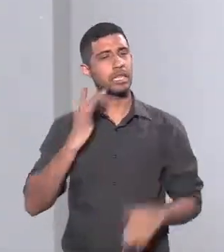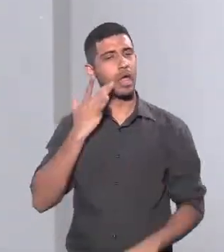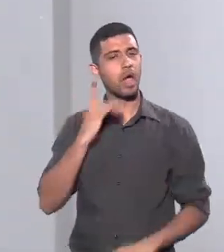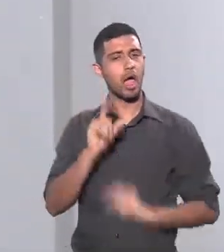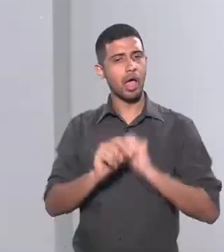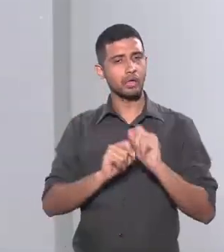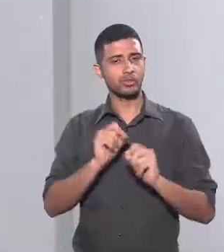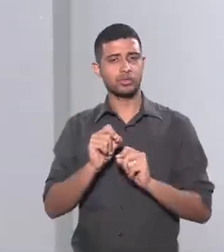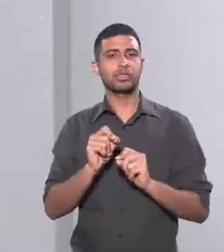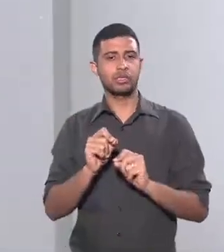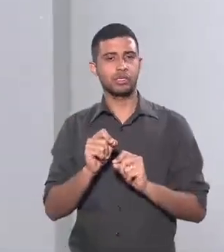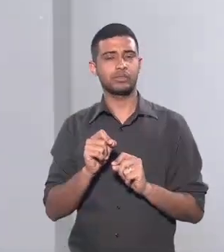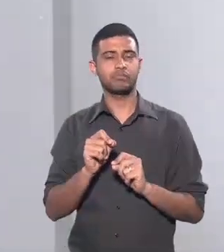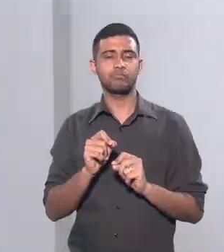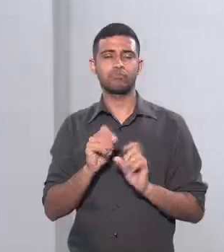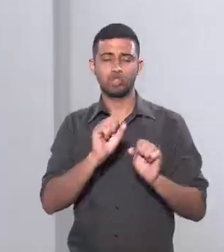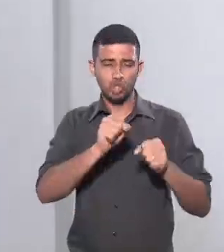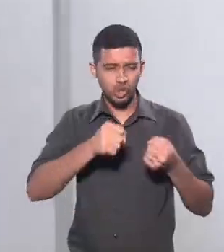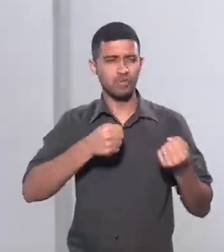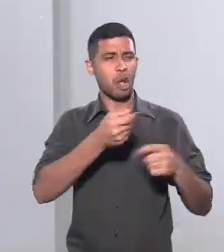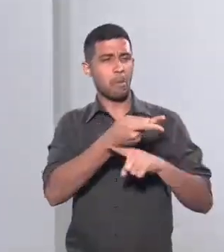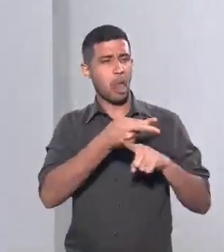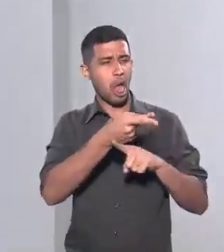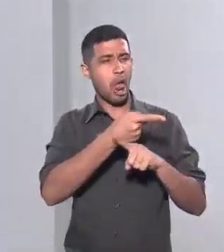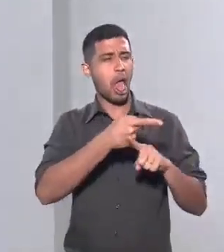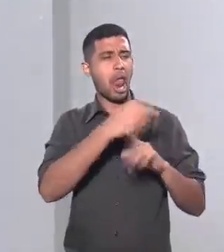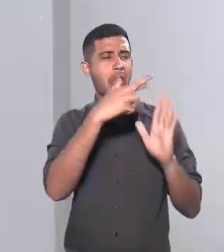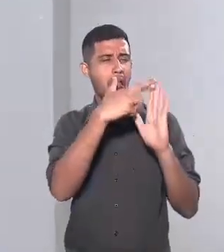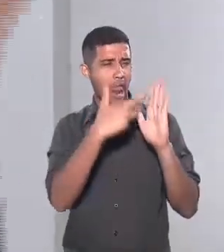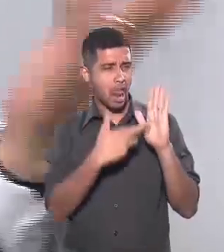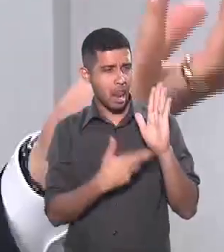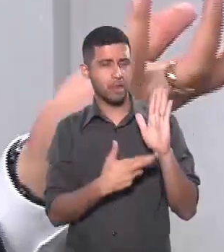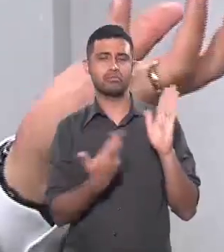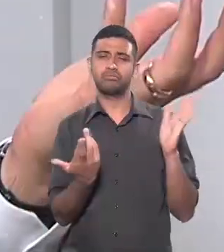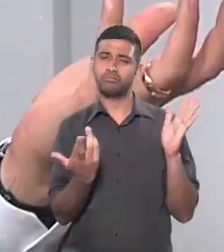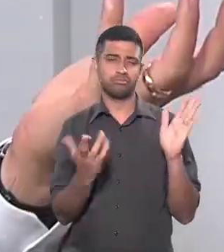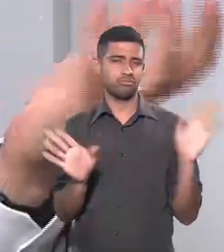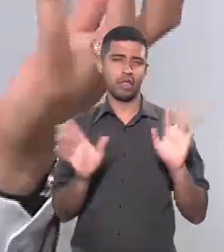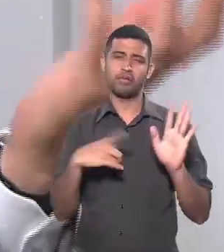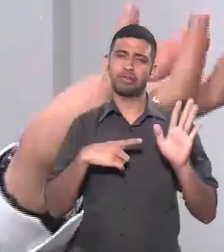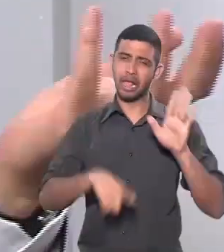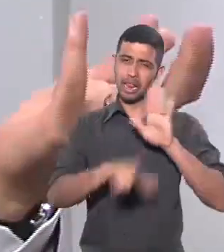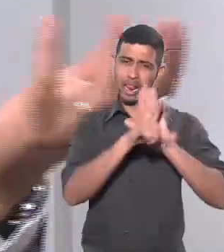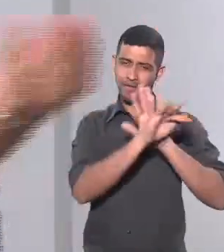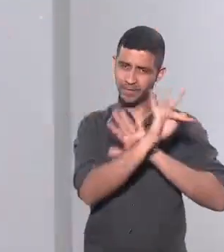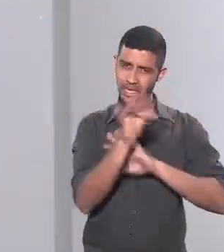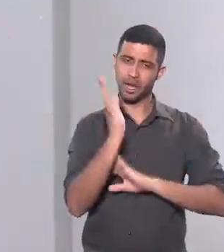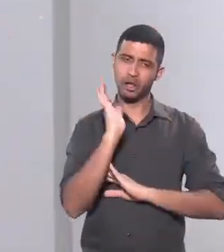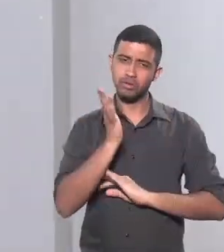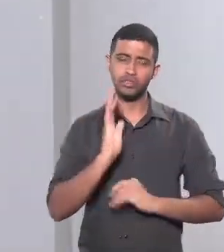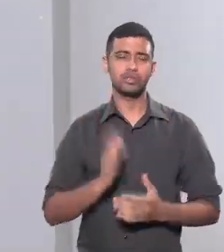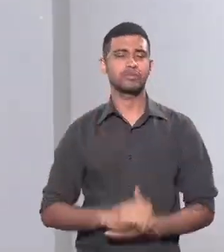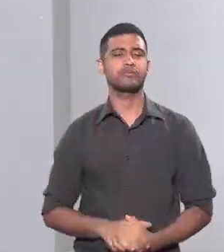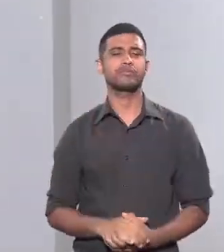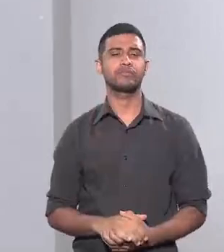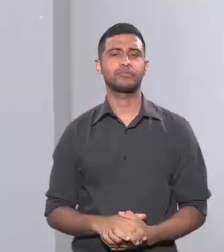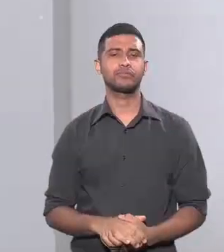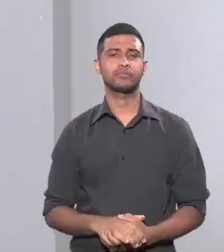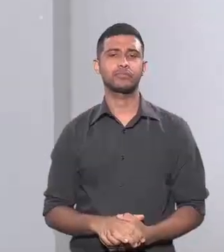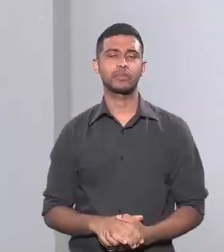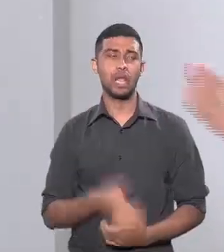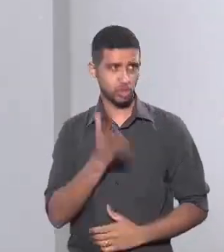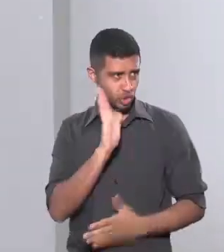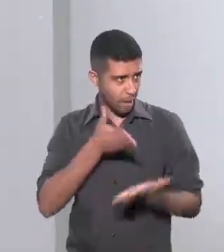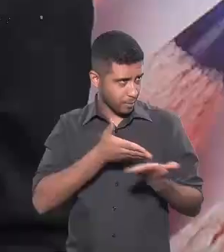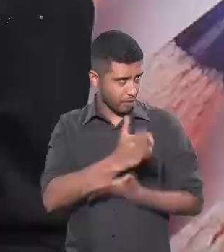eu acho que muito além de buscar uma regulamentação em cada ente federativo, até porque a gente já tem uma legislação federal,